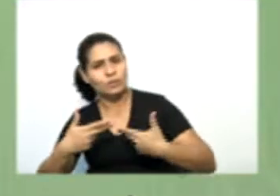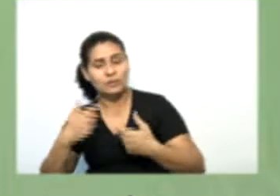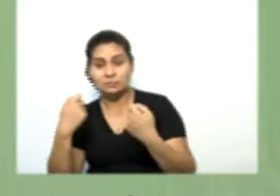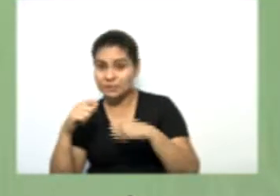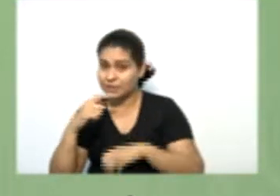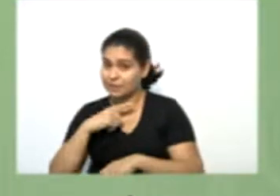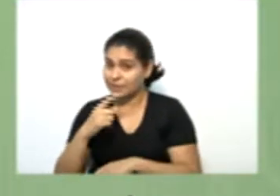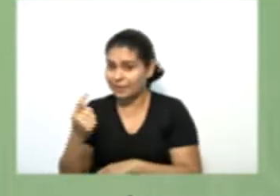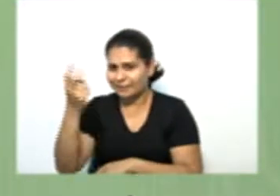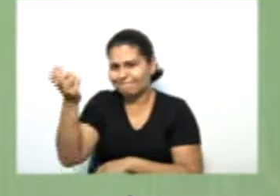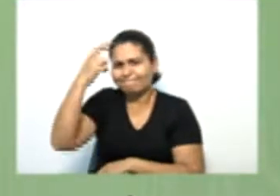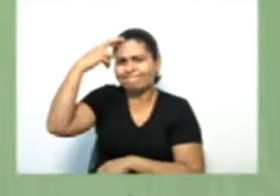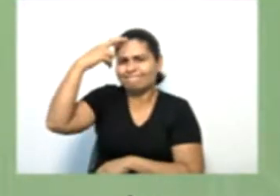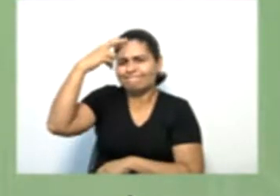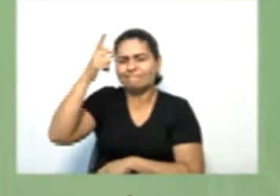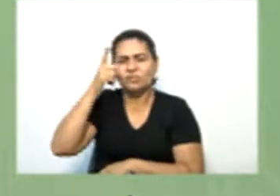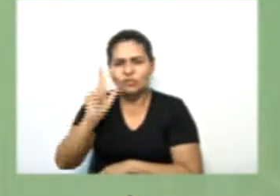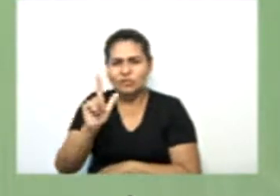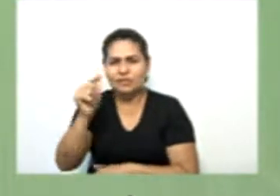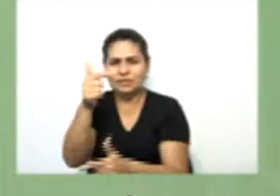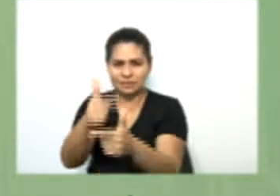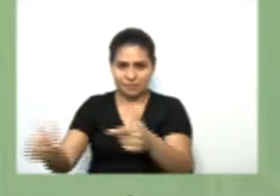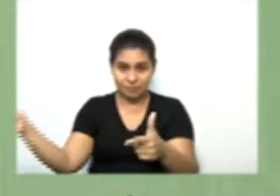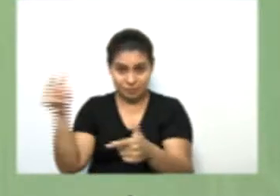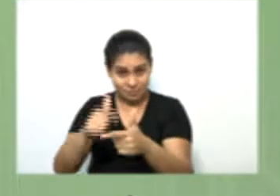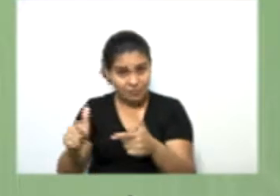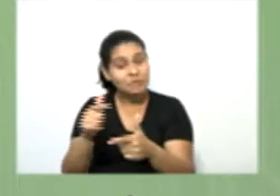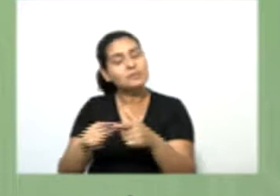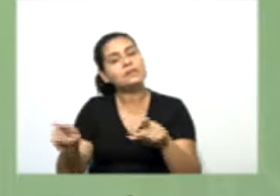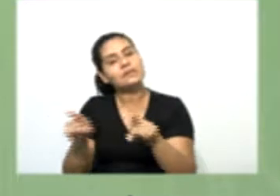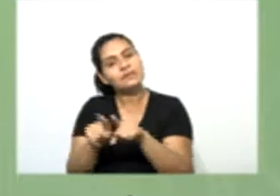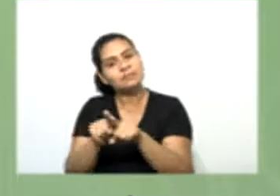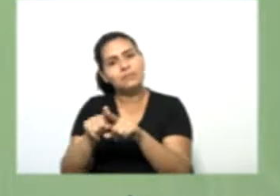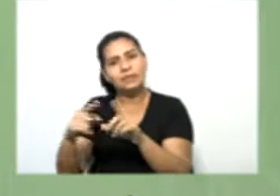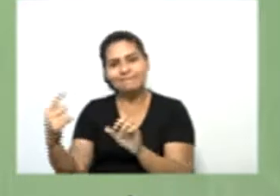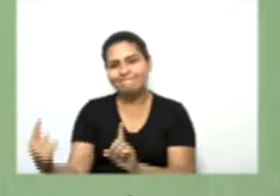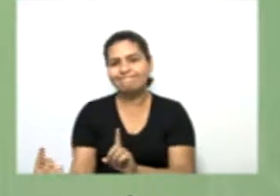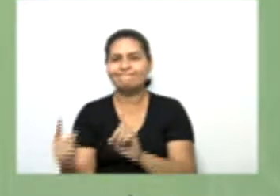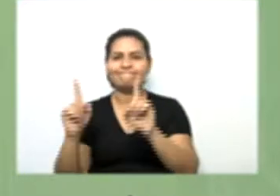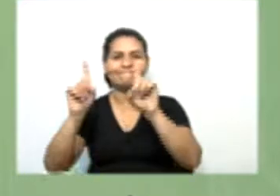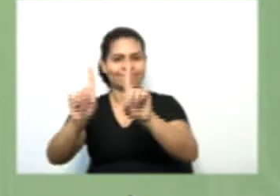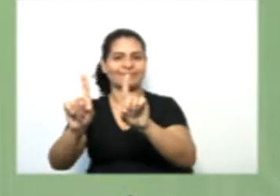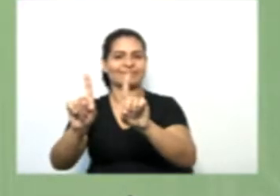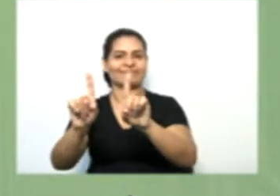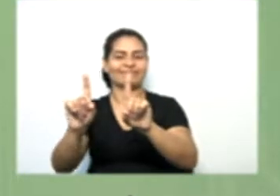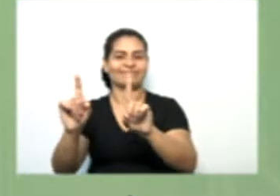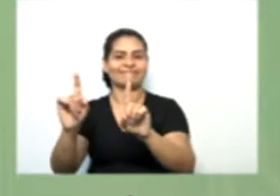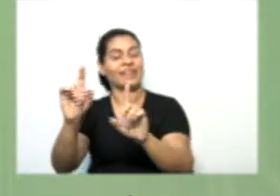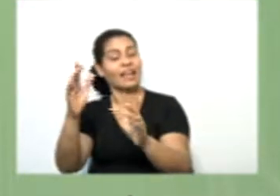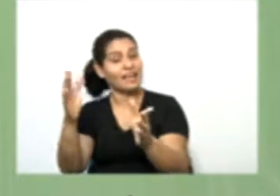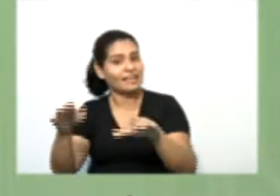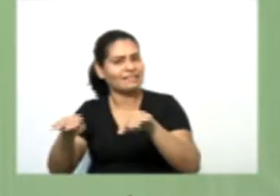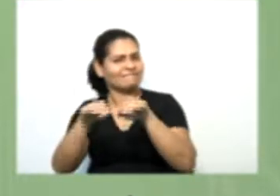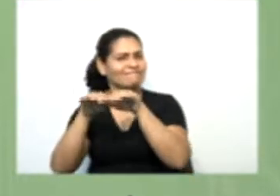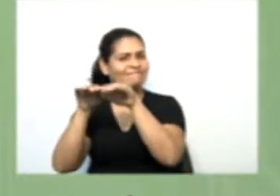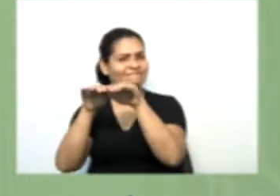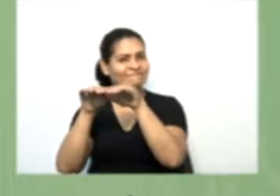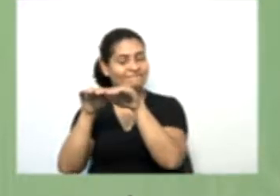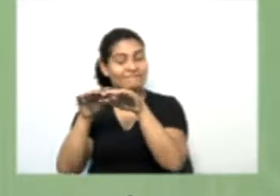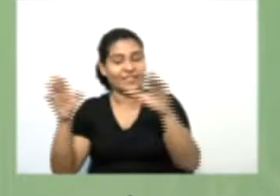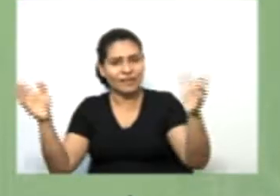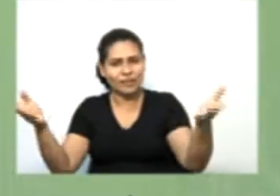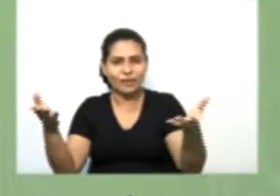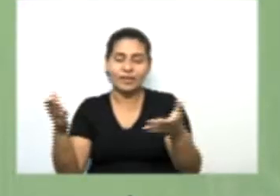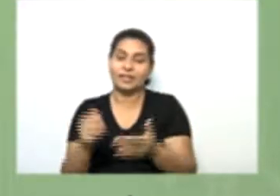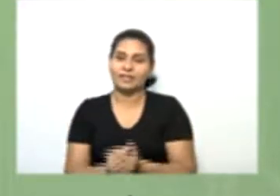soluções criativas para os problemas e para ambos os lados, beleza? Chegamos